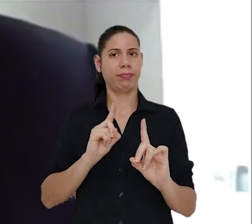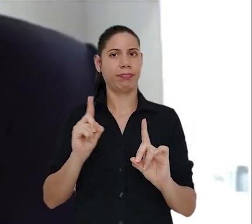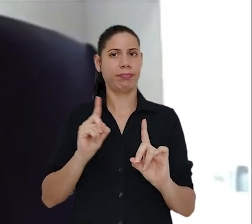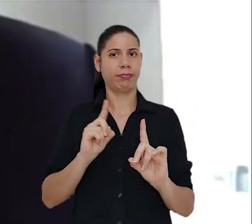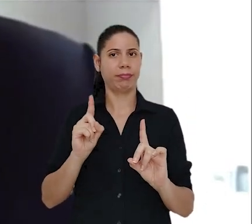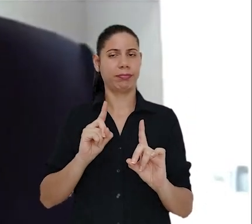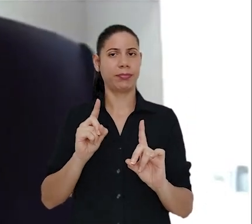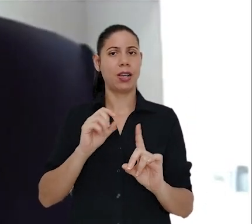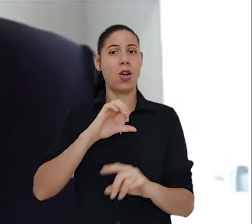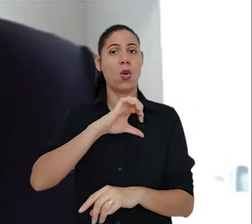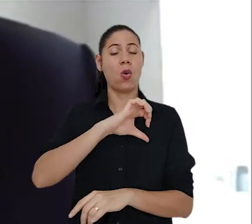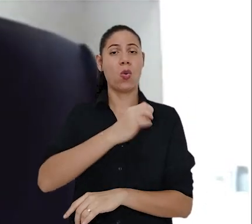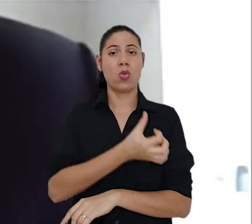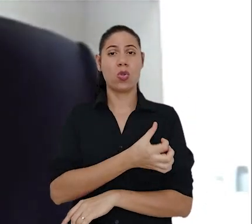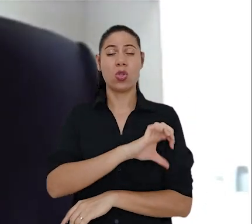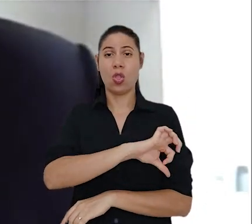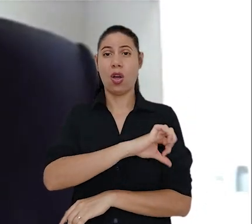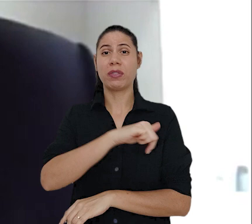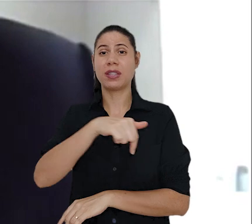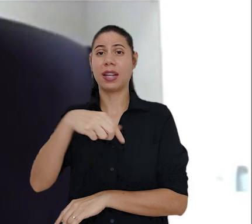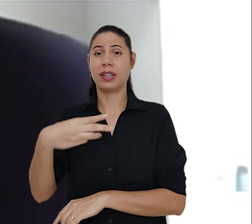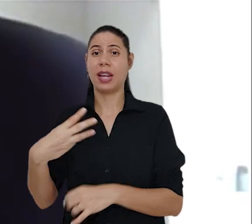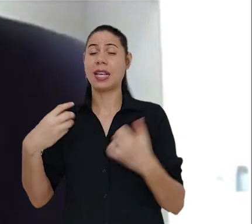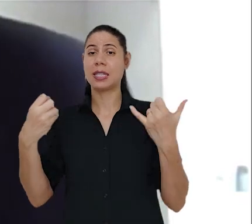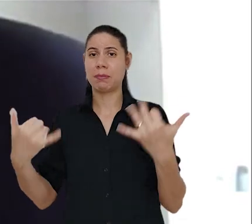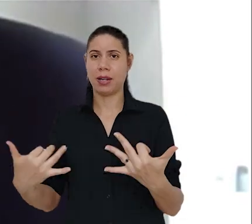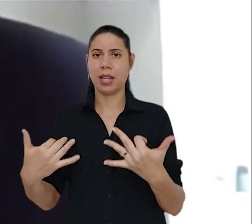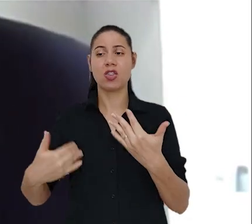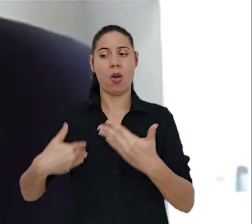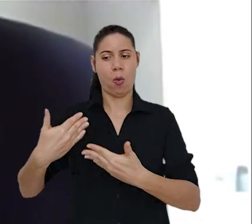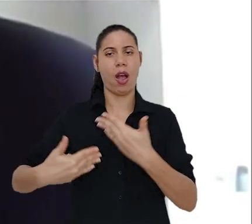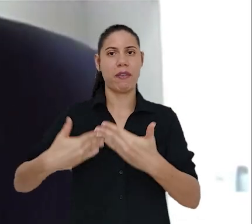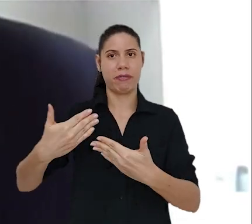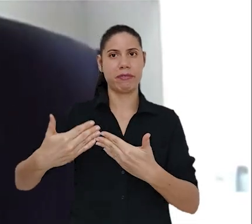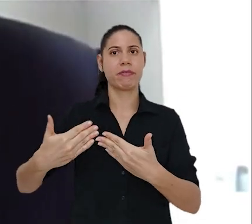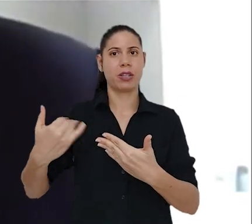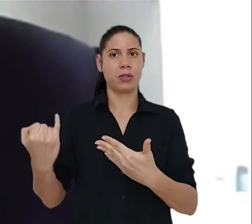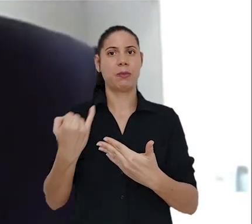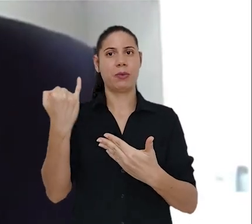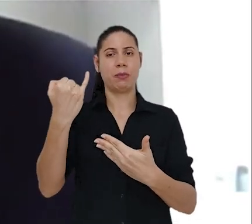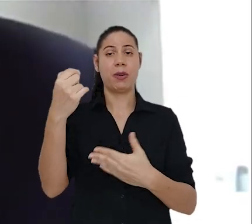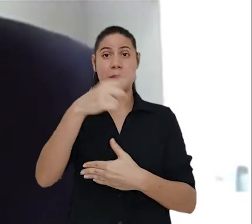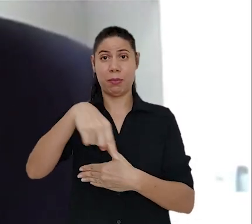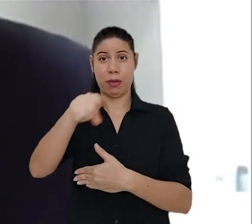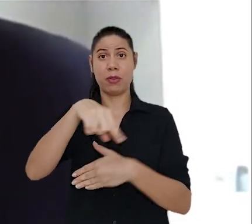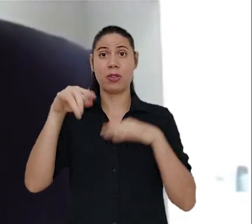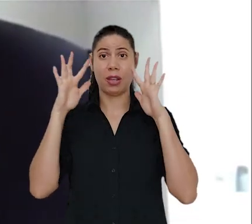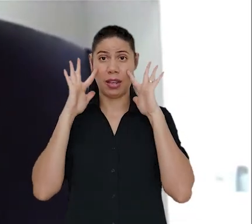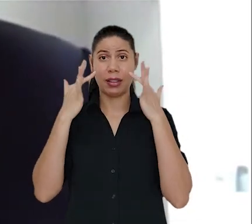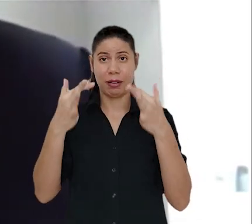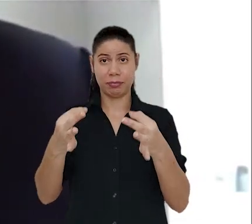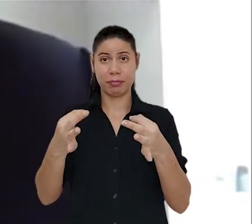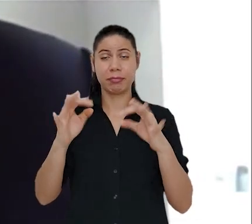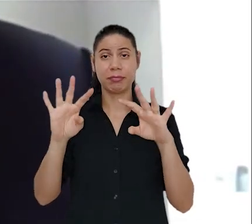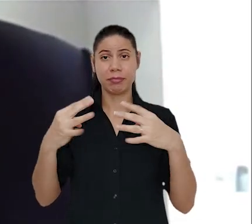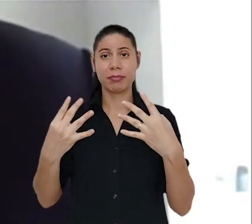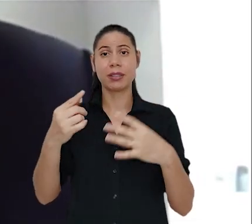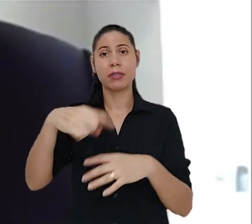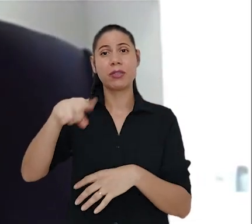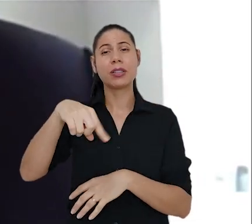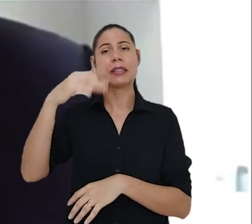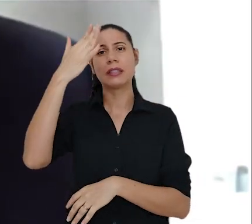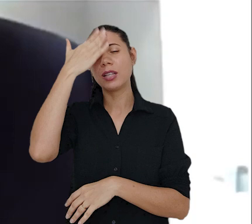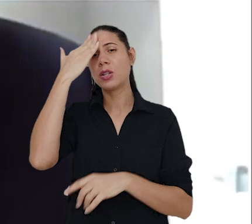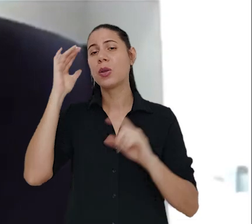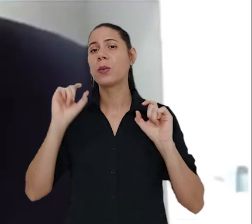o que o tema 973 disse, e esse é o avanço significativo, e para quem está nos ouvindo e assistindo hoje é importante ter isso em